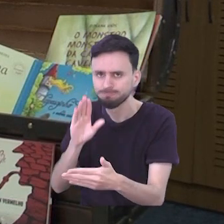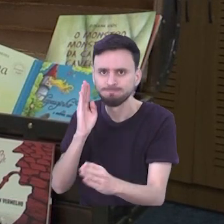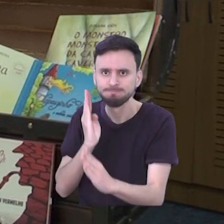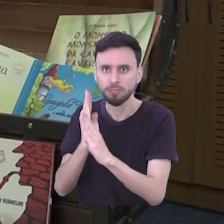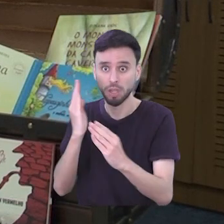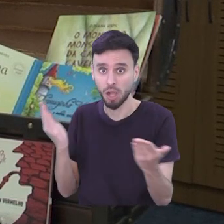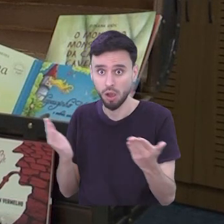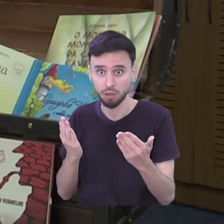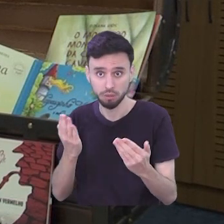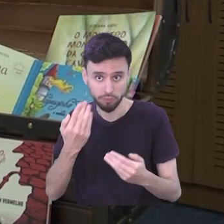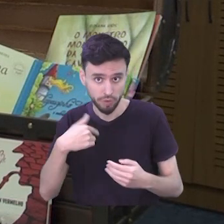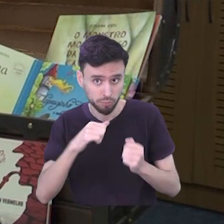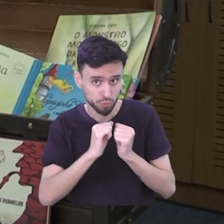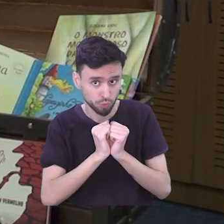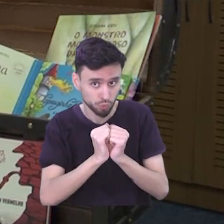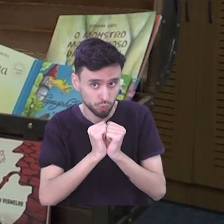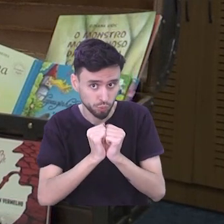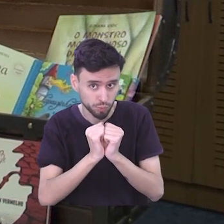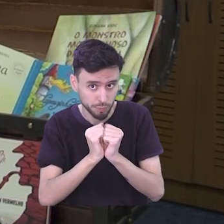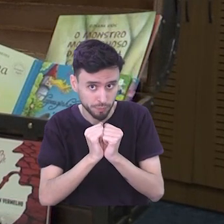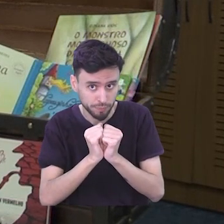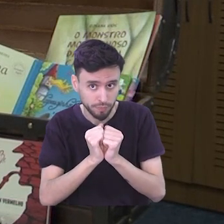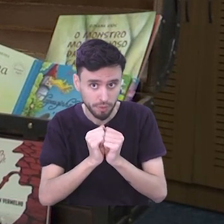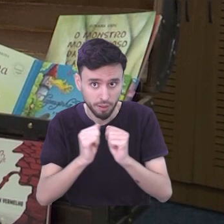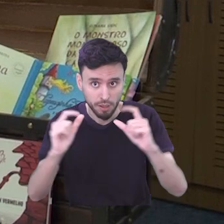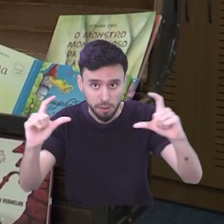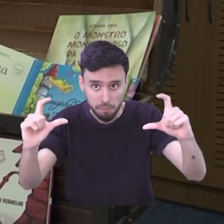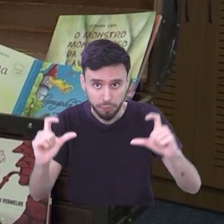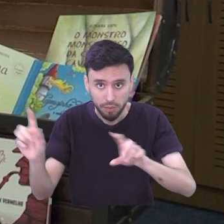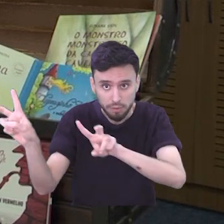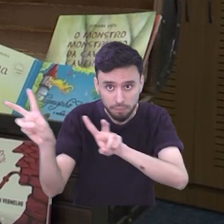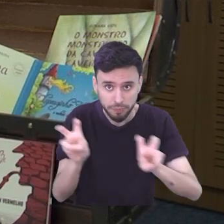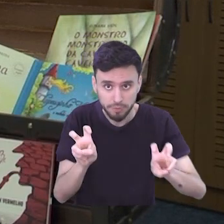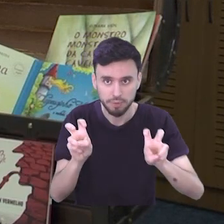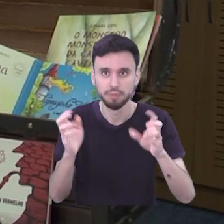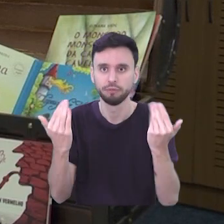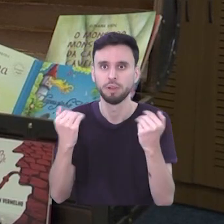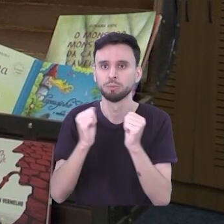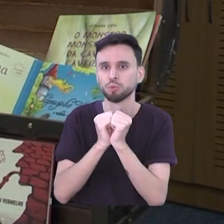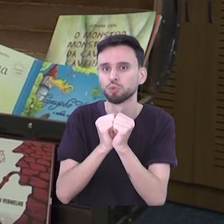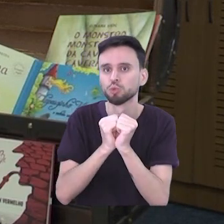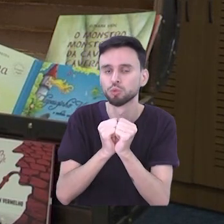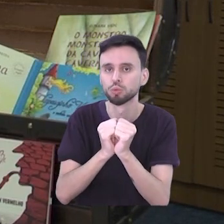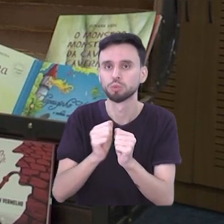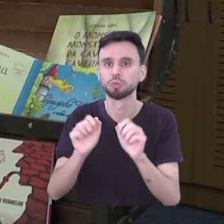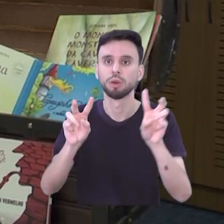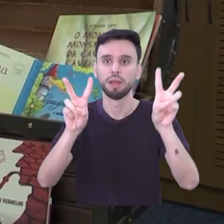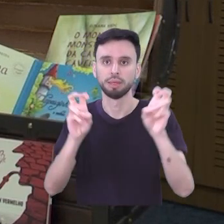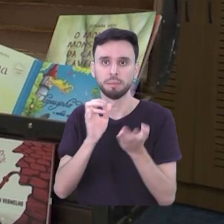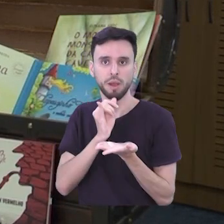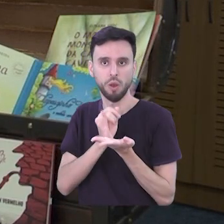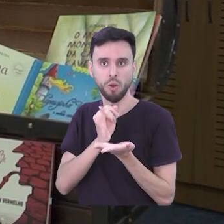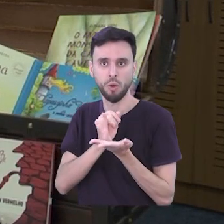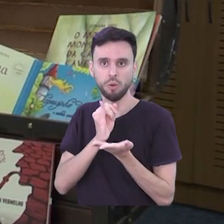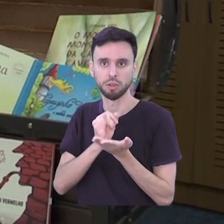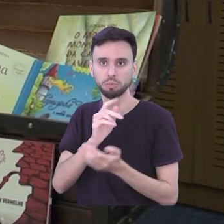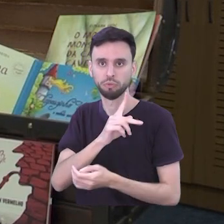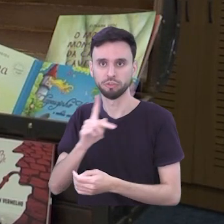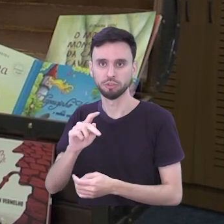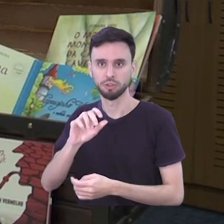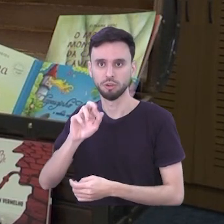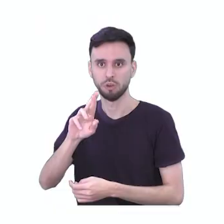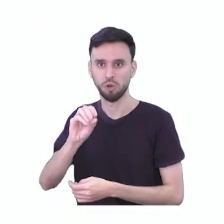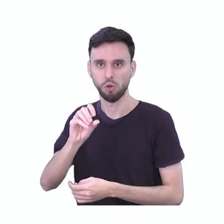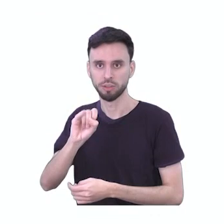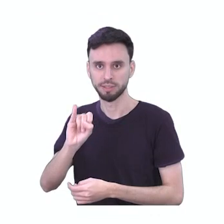e refletisse. Vamos ver a partir de trechos da nossa história. Então vamos começar pelo Ari Areia, o conto da professora